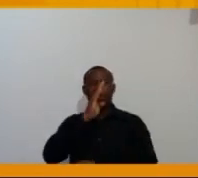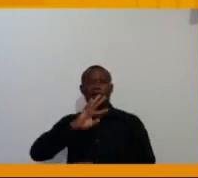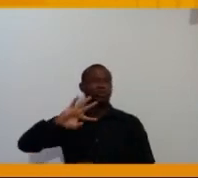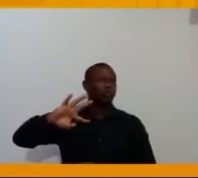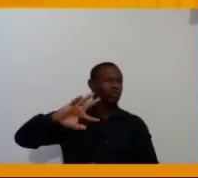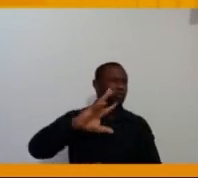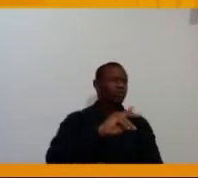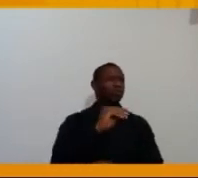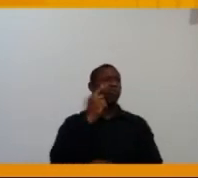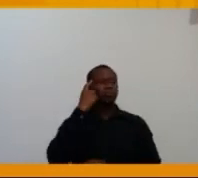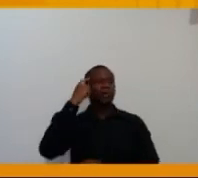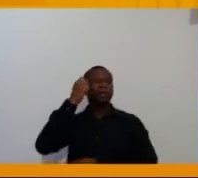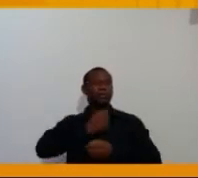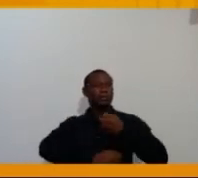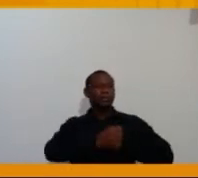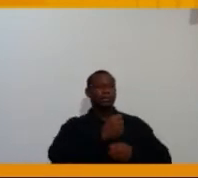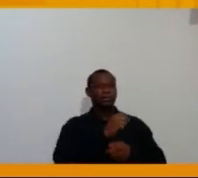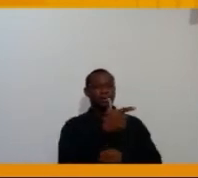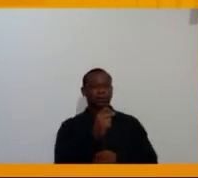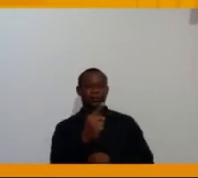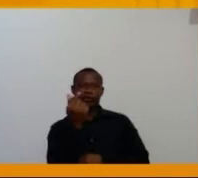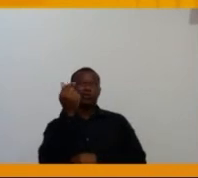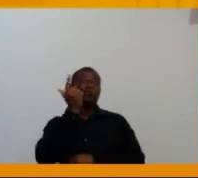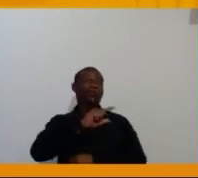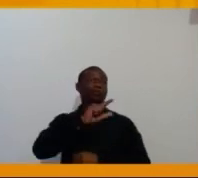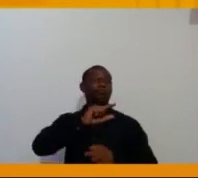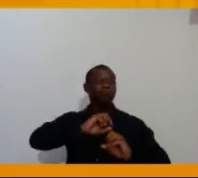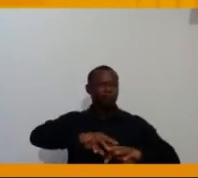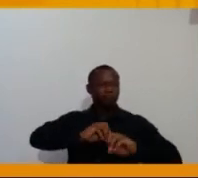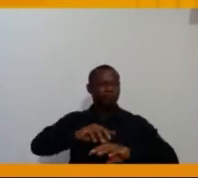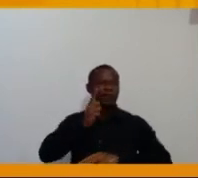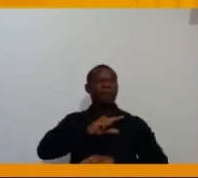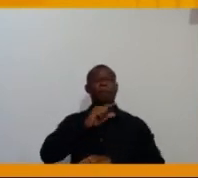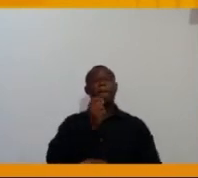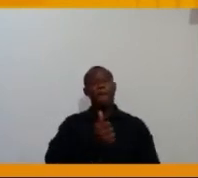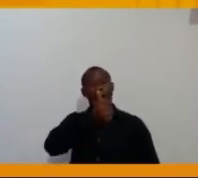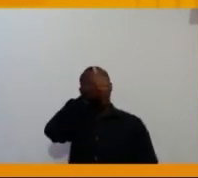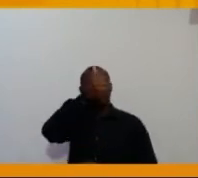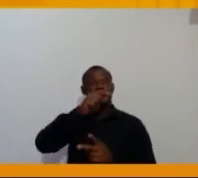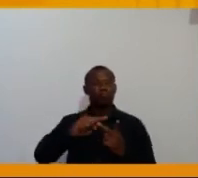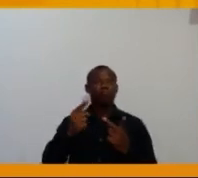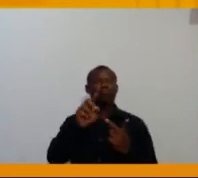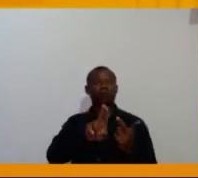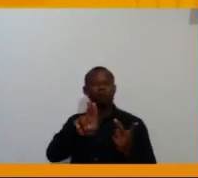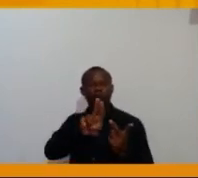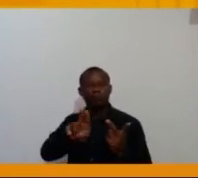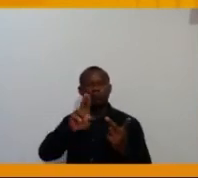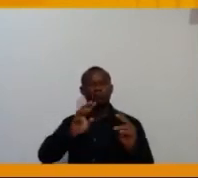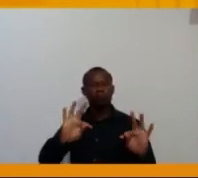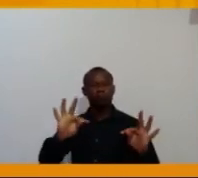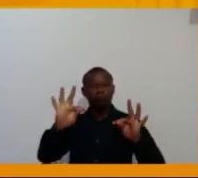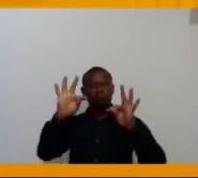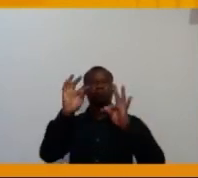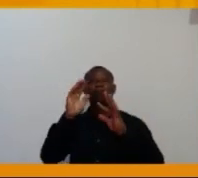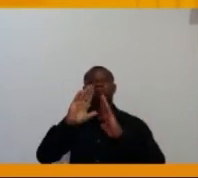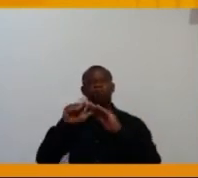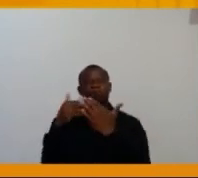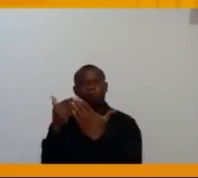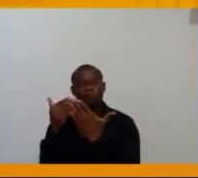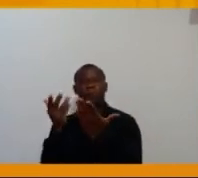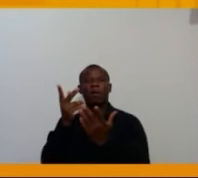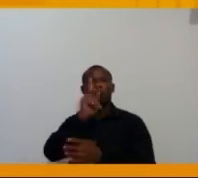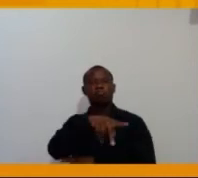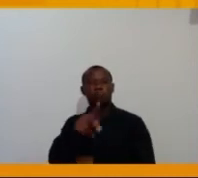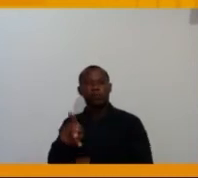flexível, que é a utilização intensiva das tecnologias educacionais pelos professores, pelos docentes, a